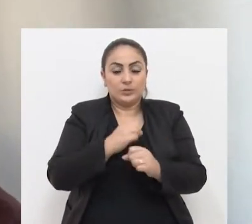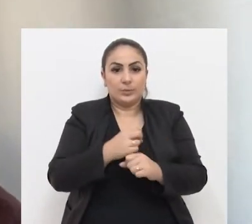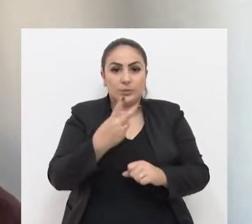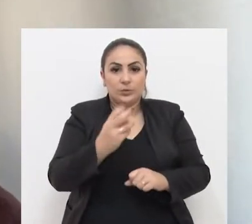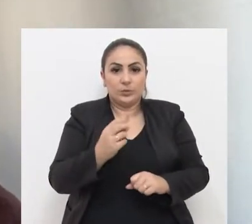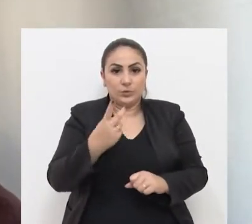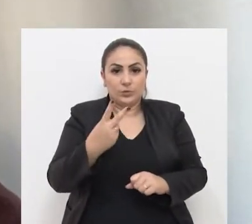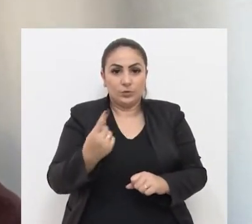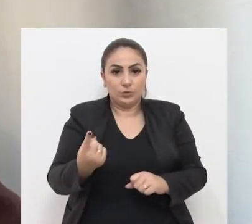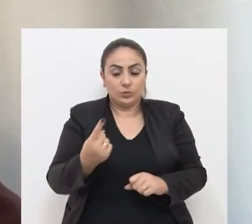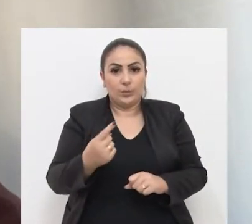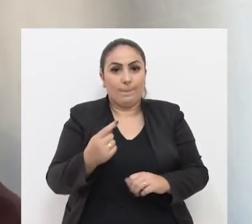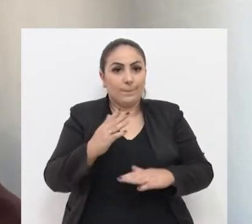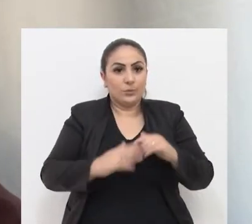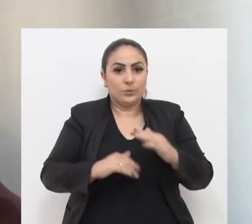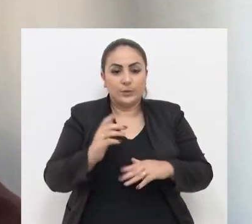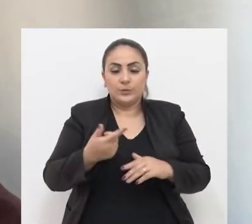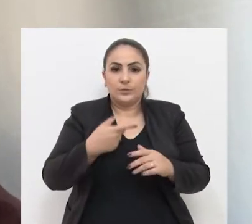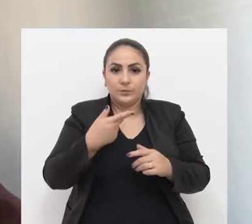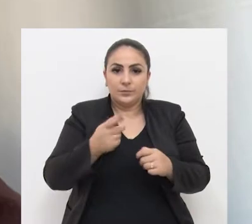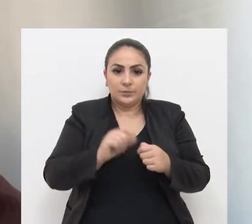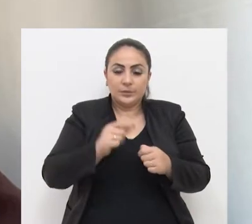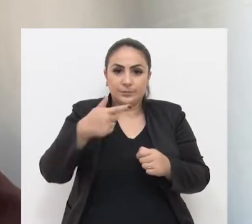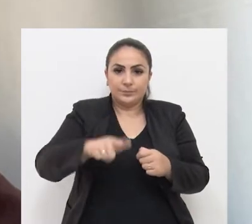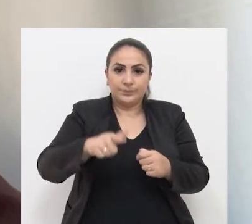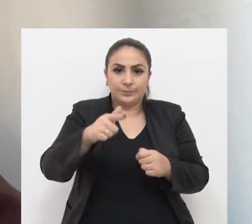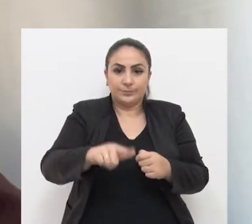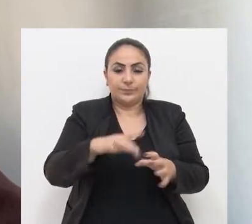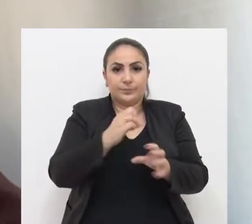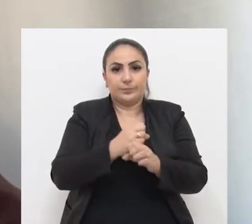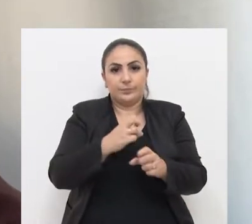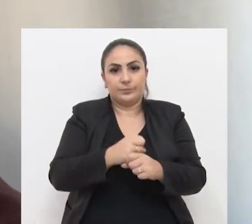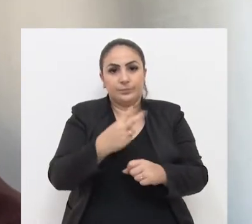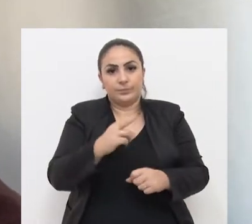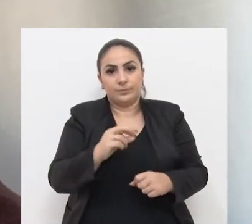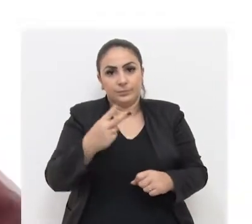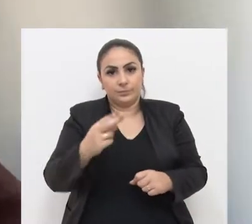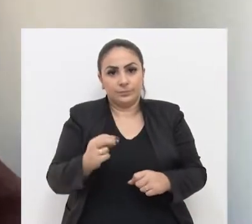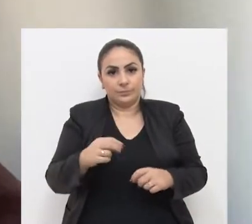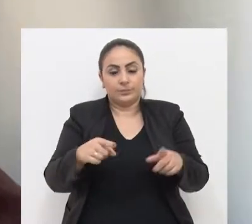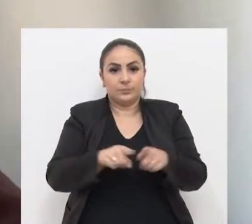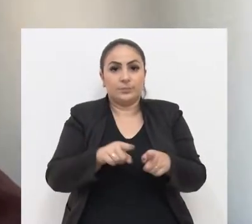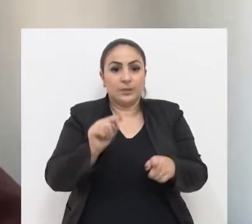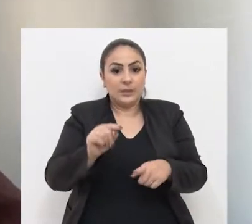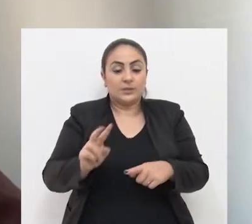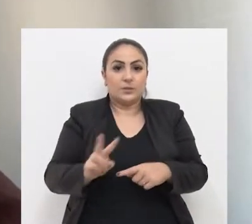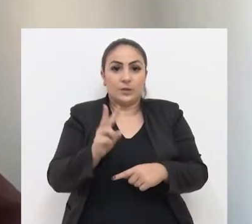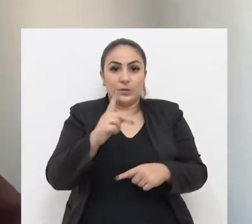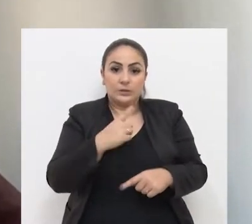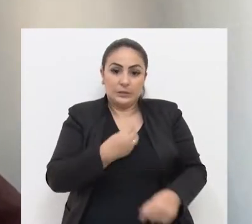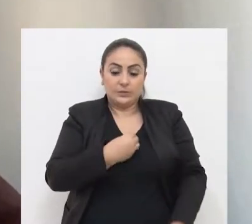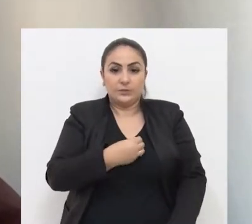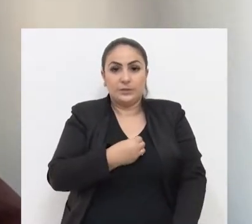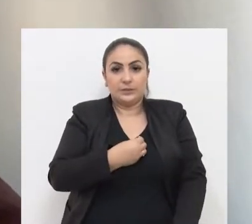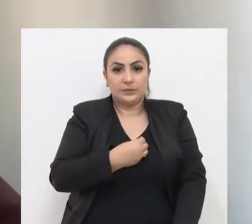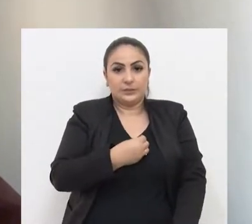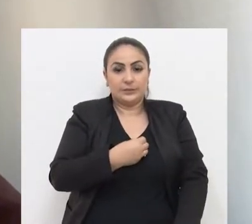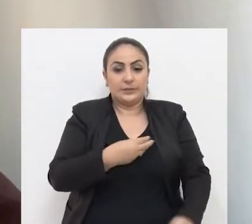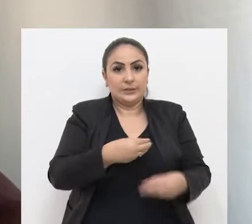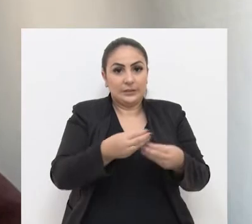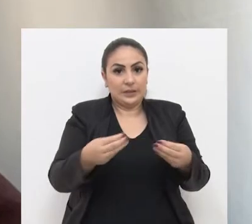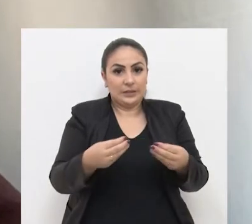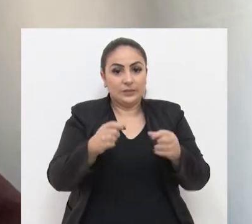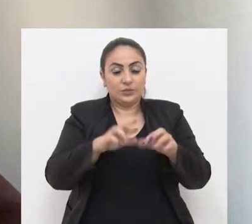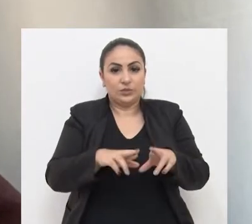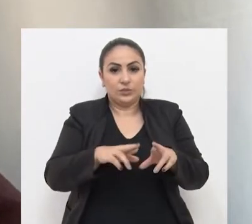orçamento para 2021, ele praticamente repete o orçamento de 2020, e estes valores estão, então, distribuídos